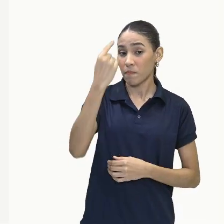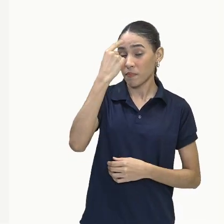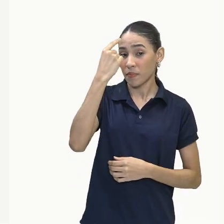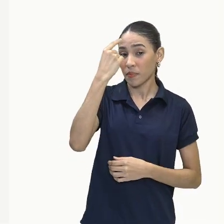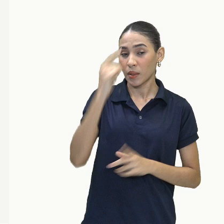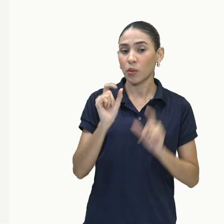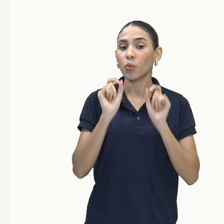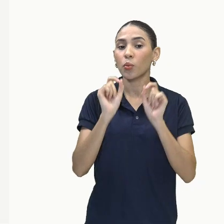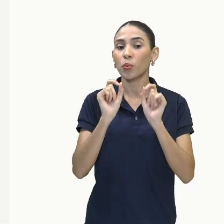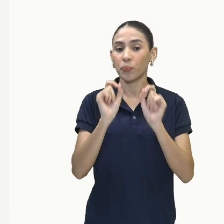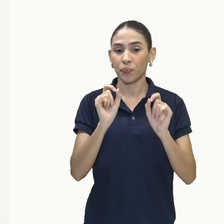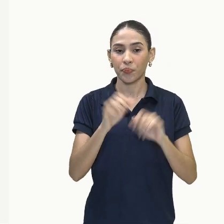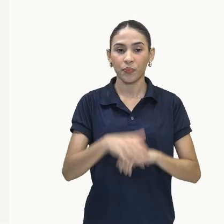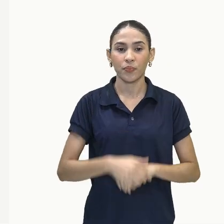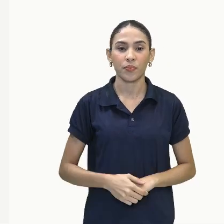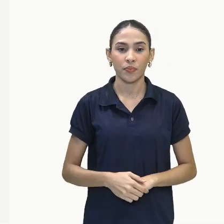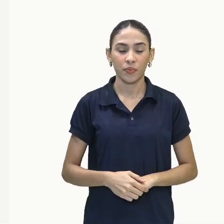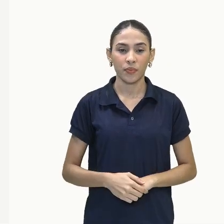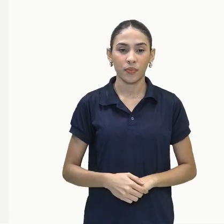Pense comigo.